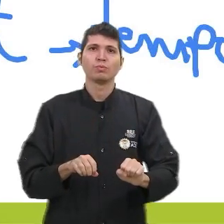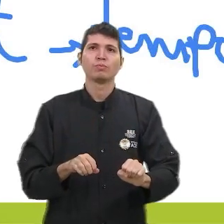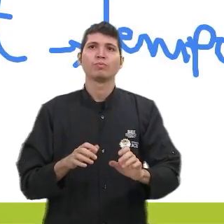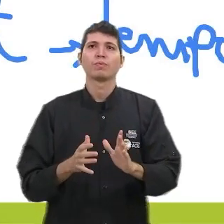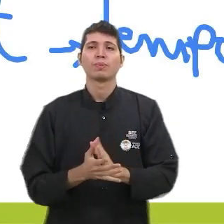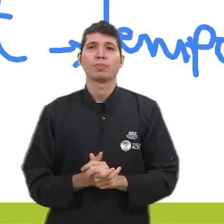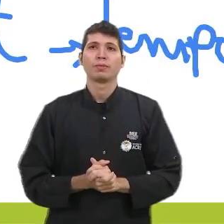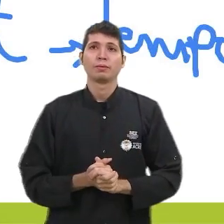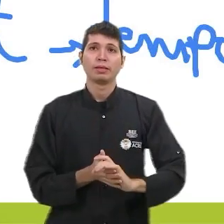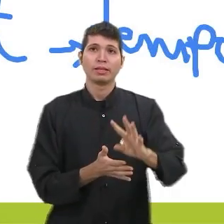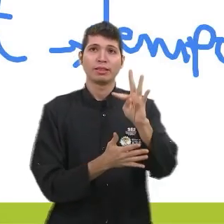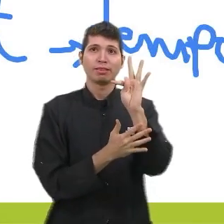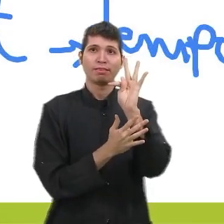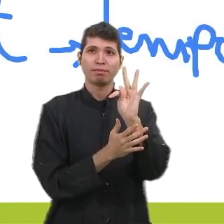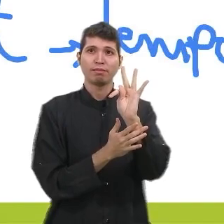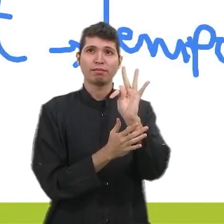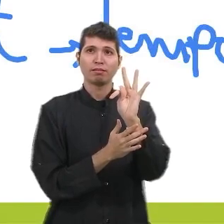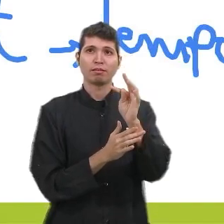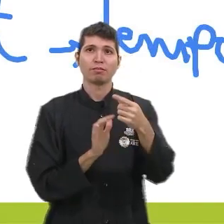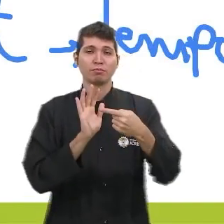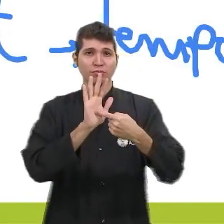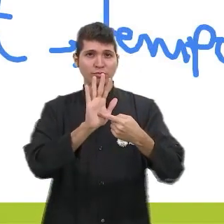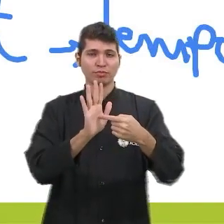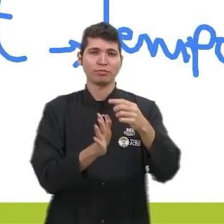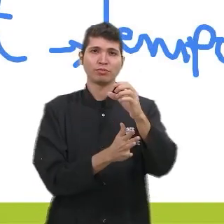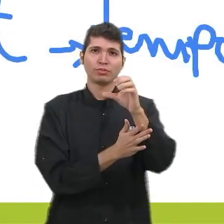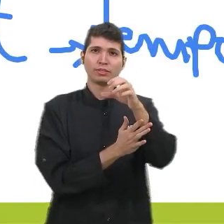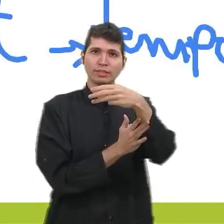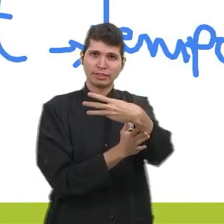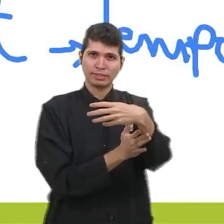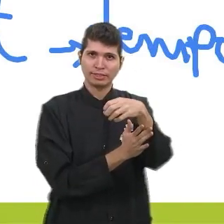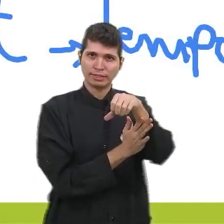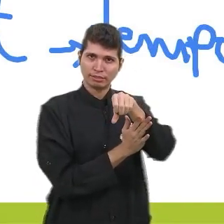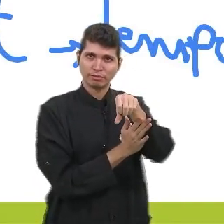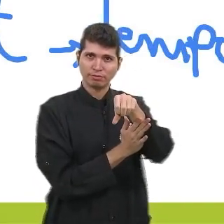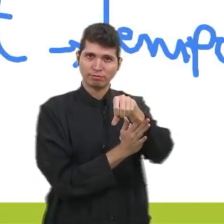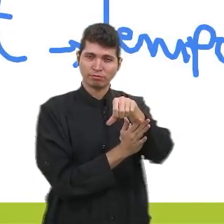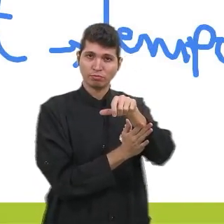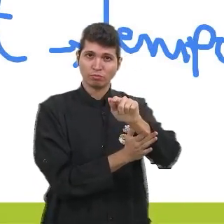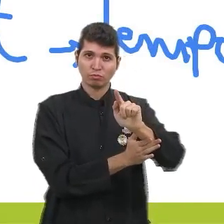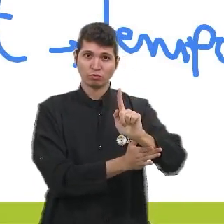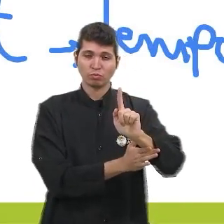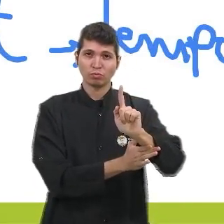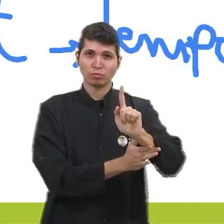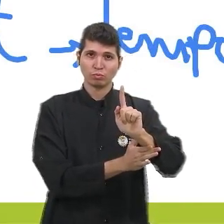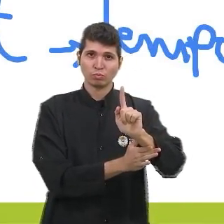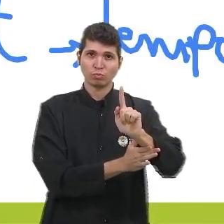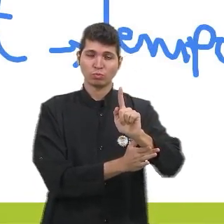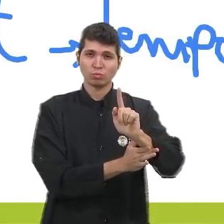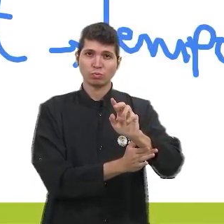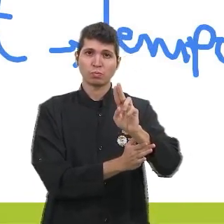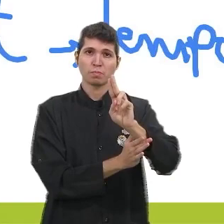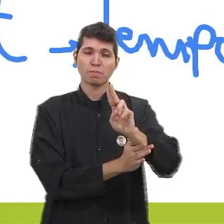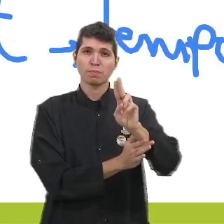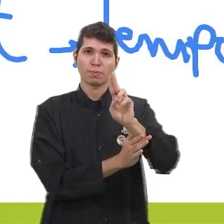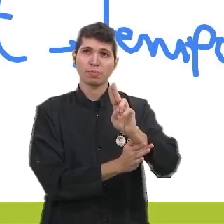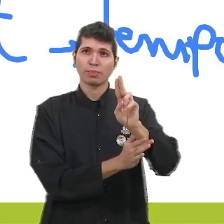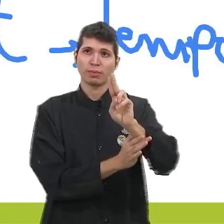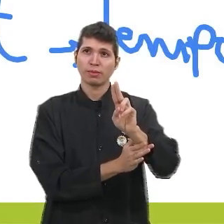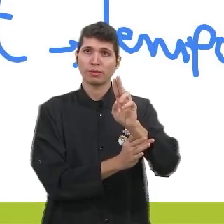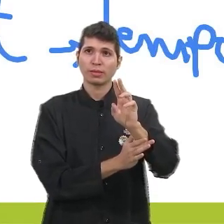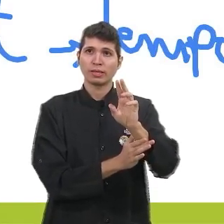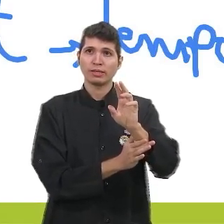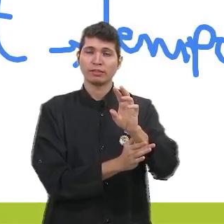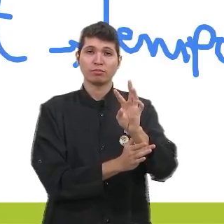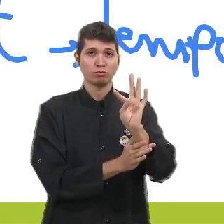sabe que o T em função do tempo, né, é 39 graus. Substitui na fórmula que a gente viu ali em cima, ó, o valor, ou seja, onde tem